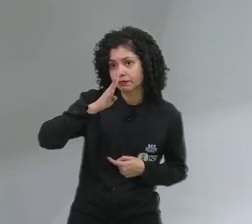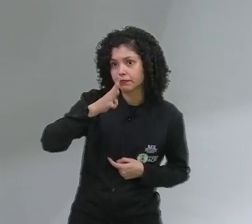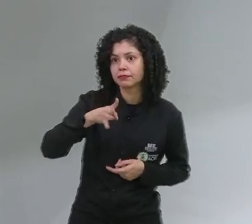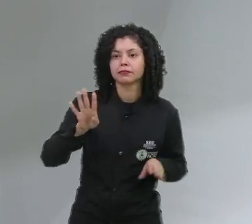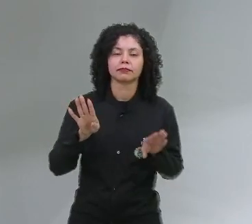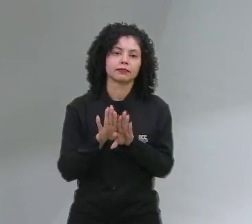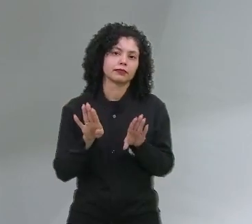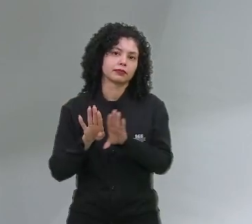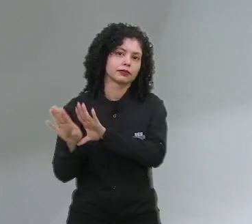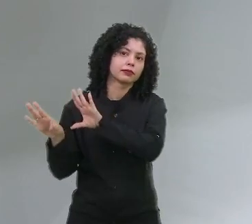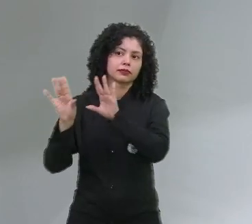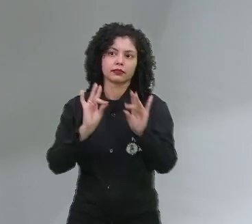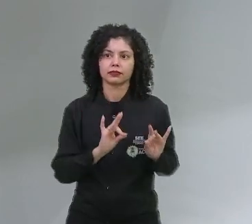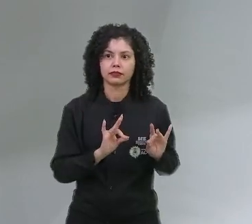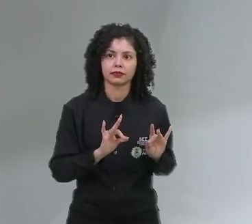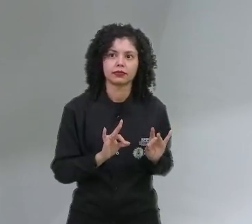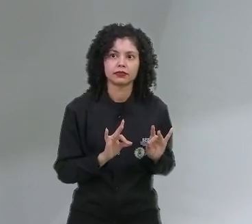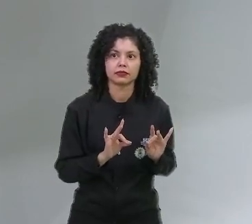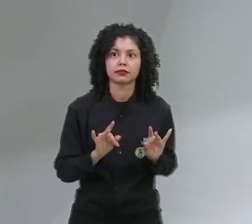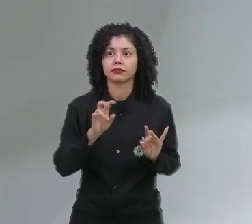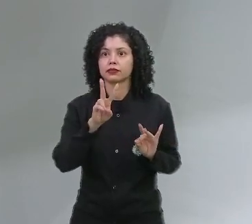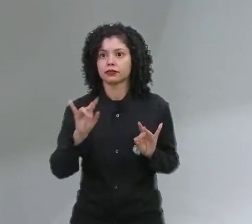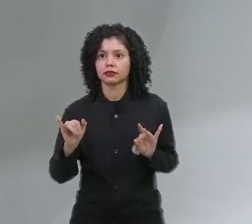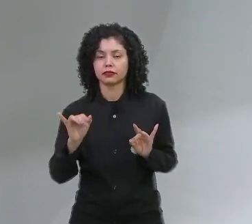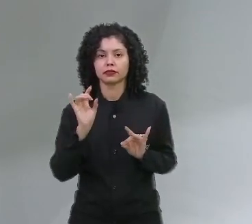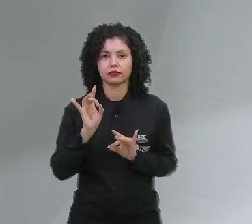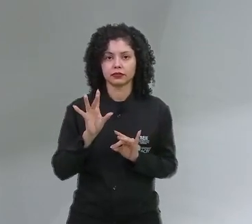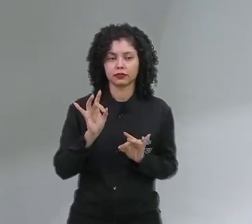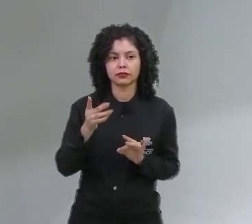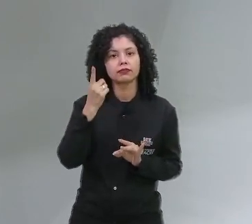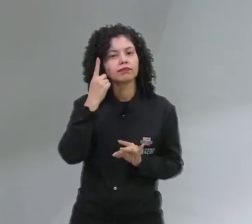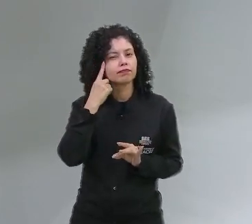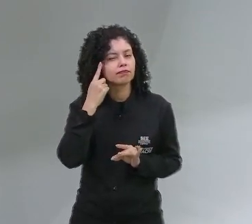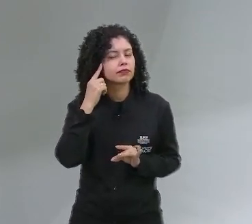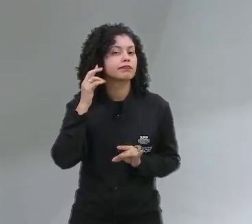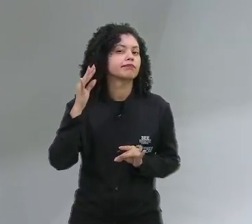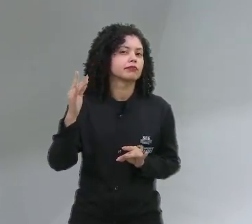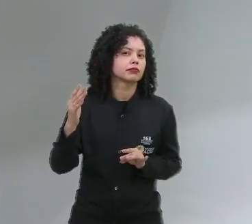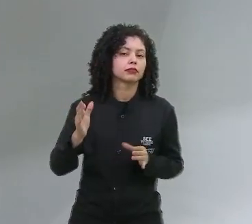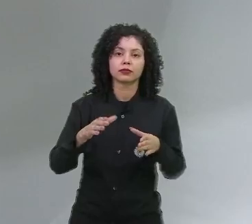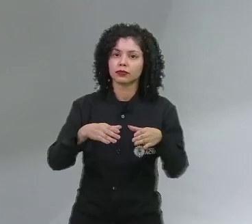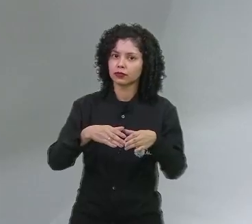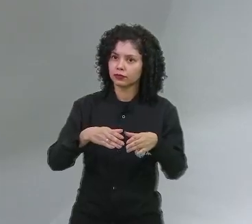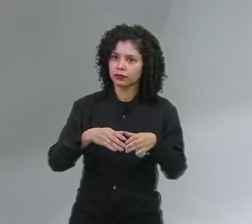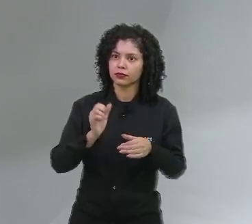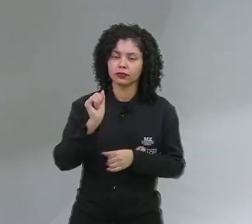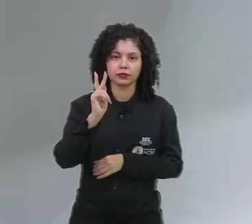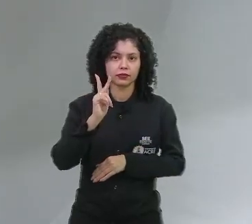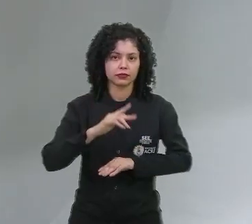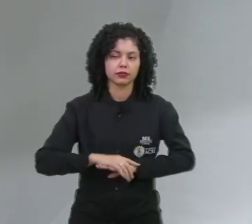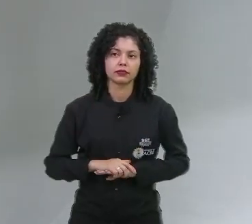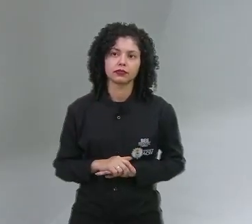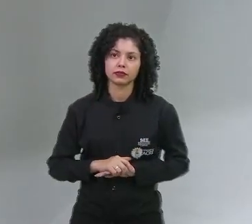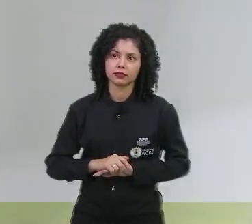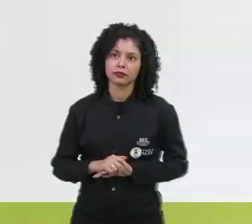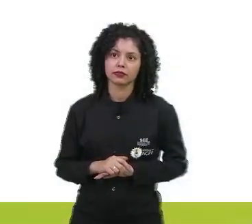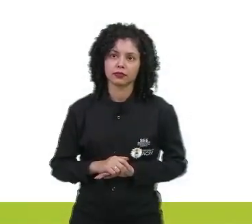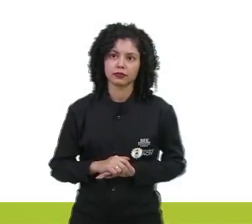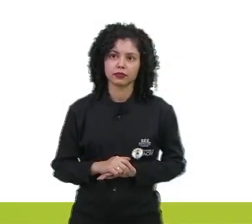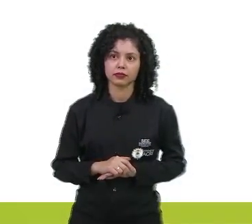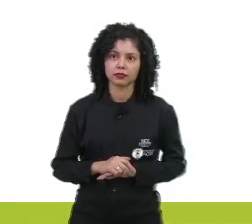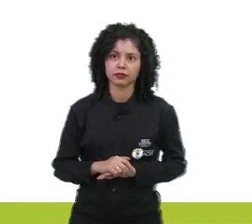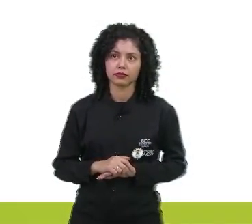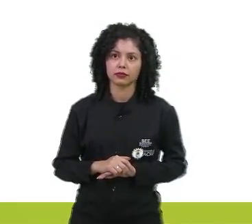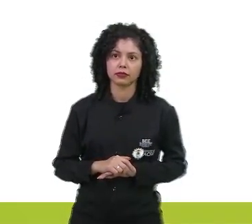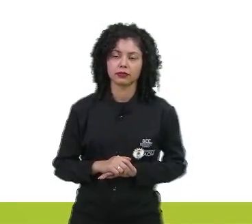também que vale a pena a reflexão coletiva, certo? Para finalizar a